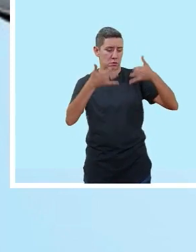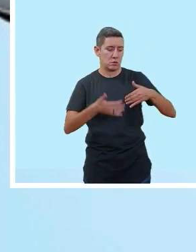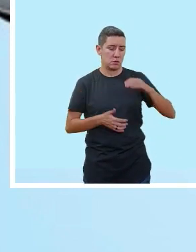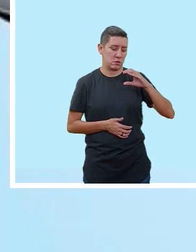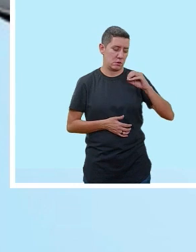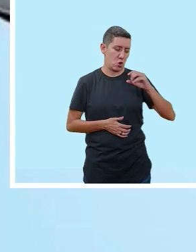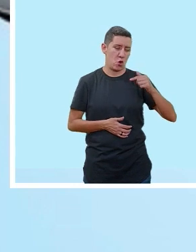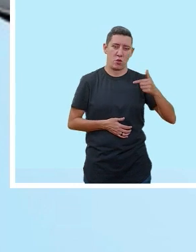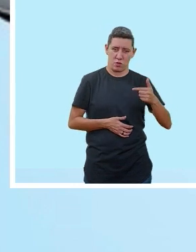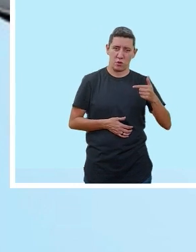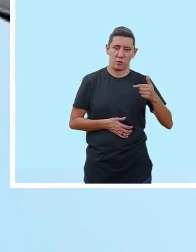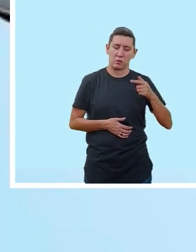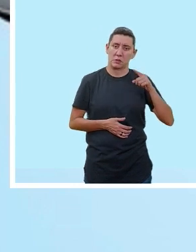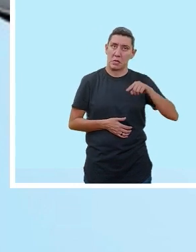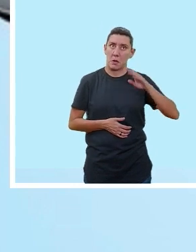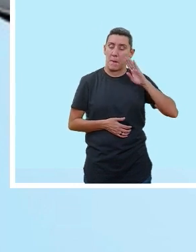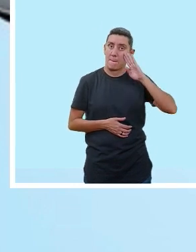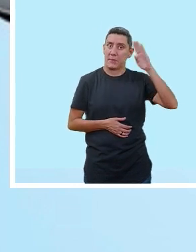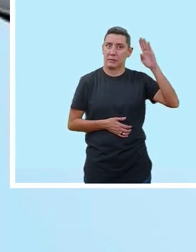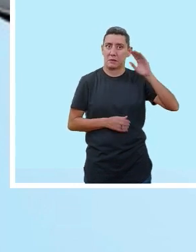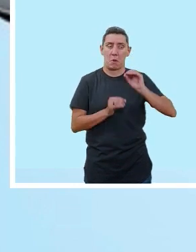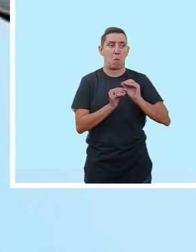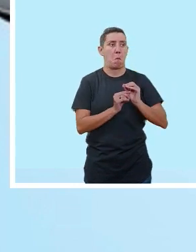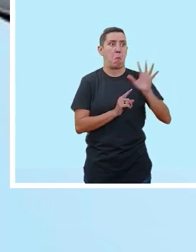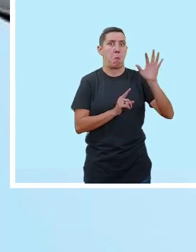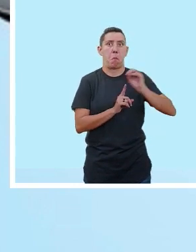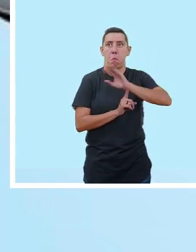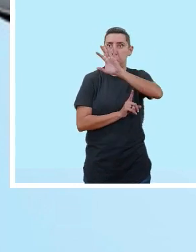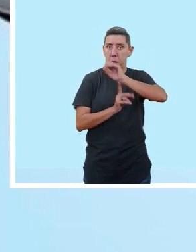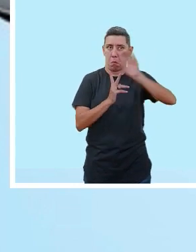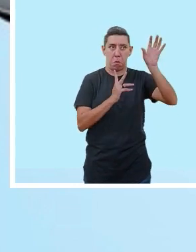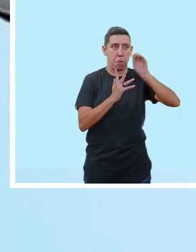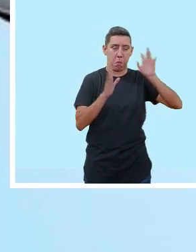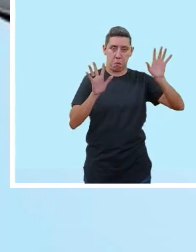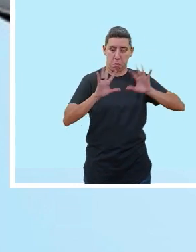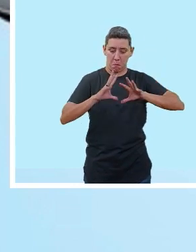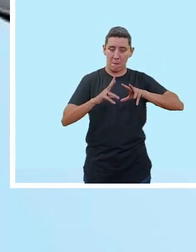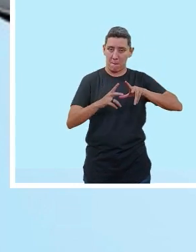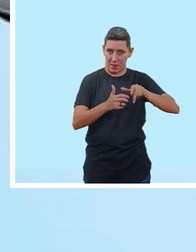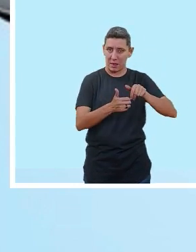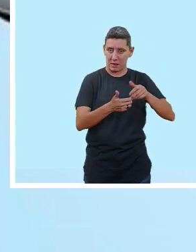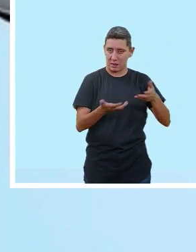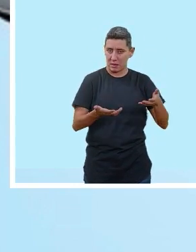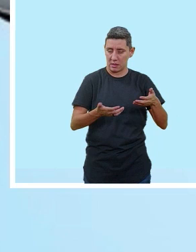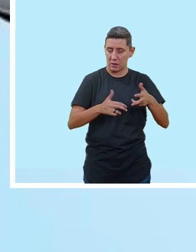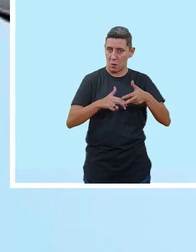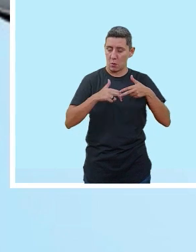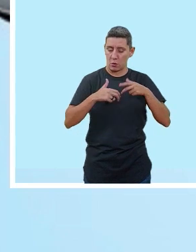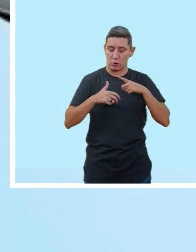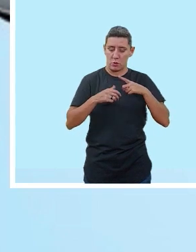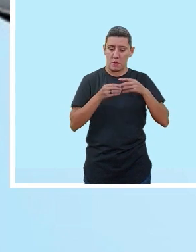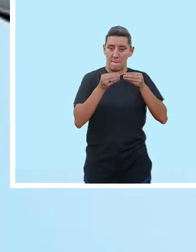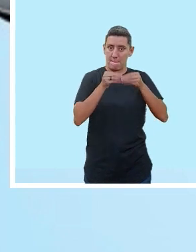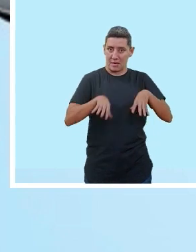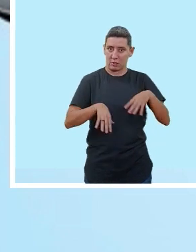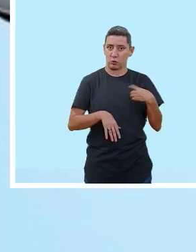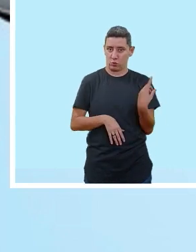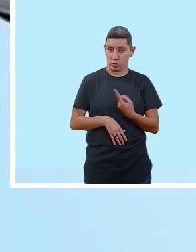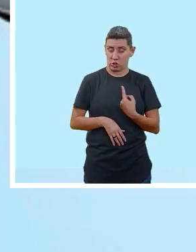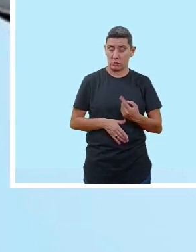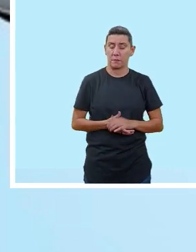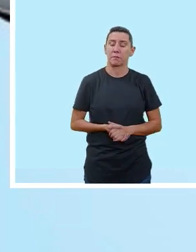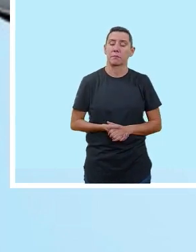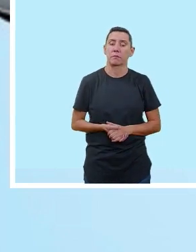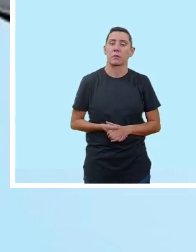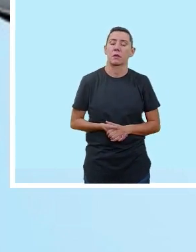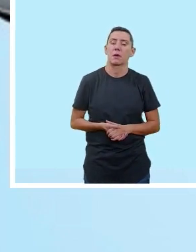de carbono ser o principal gás presente na atmosfera, com efeito estufa, foi